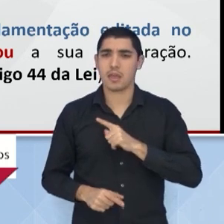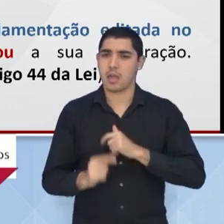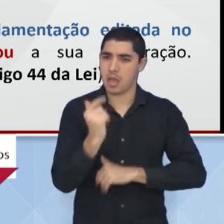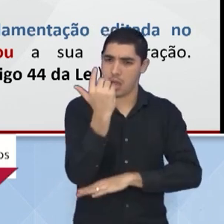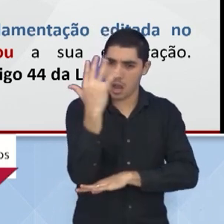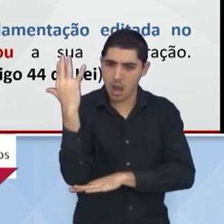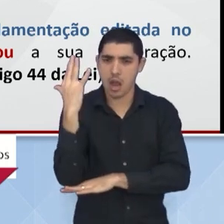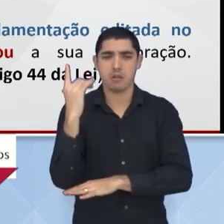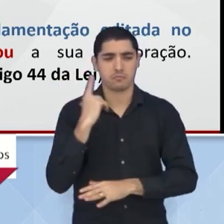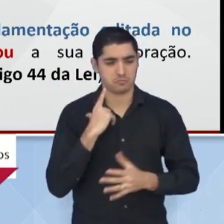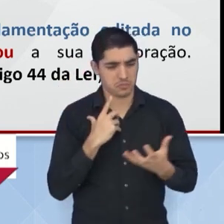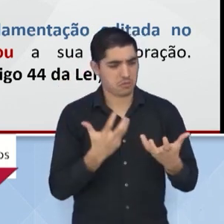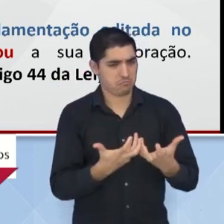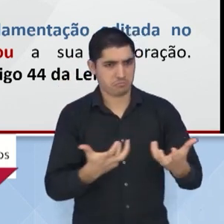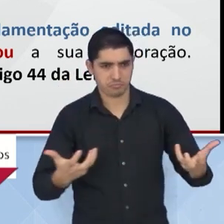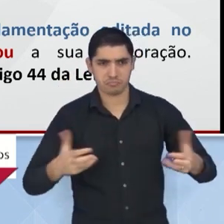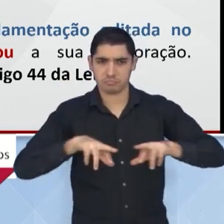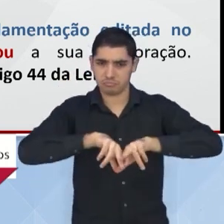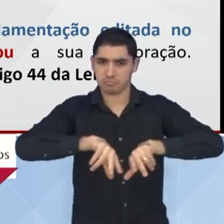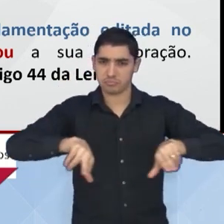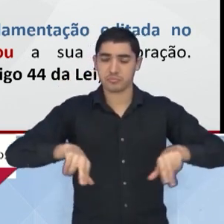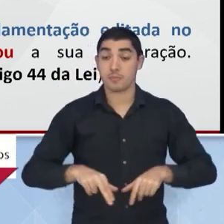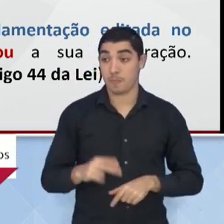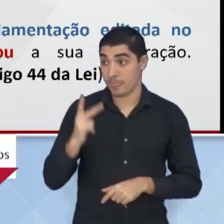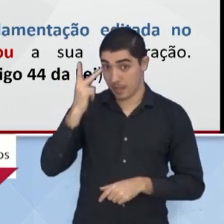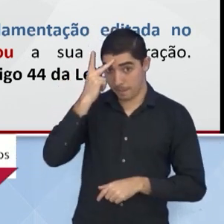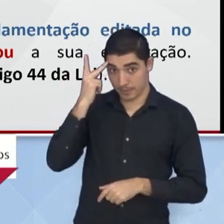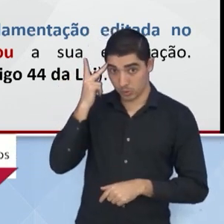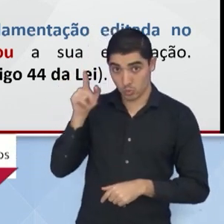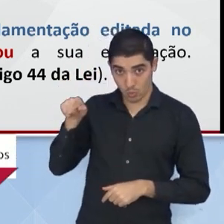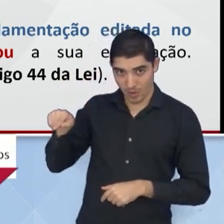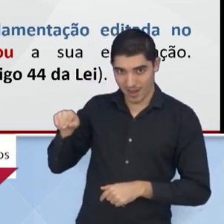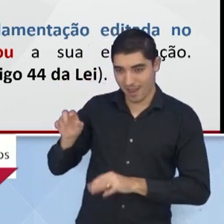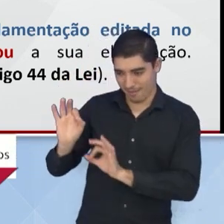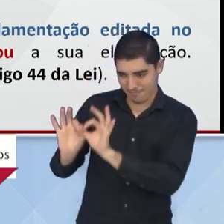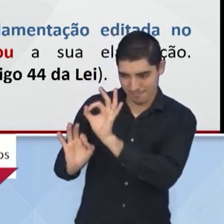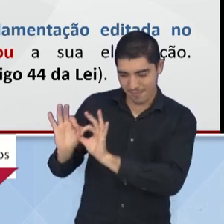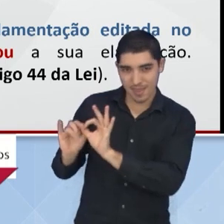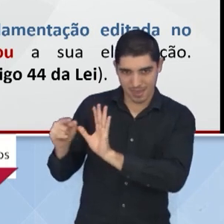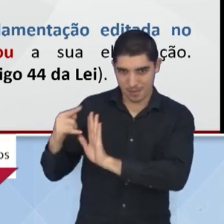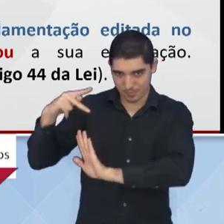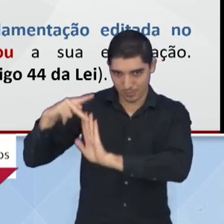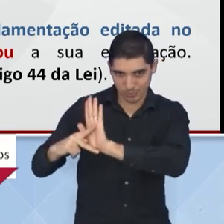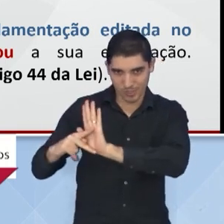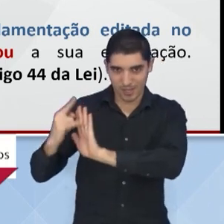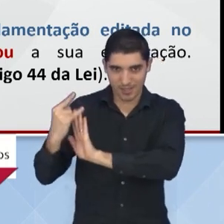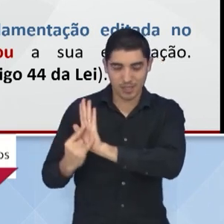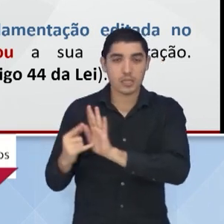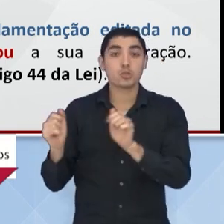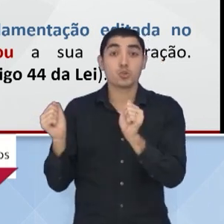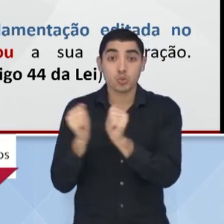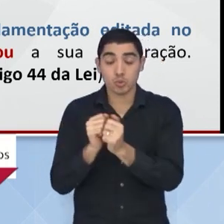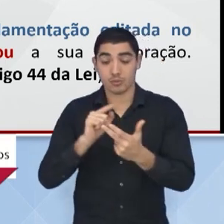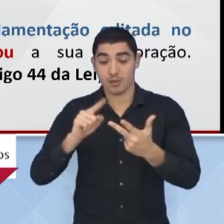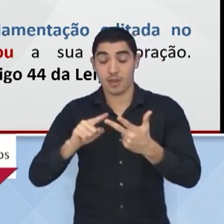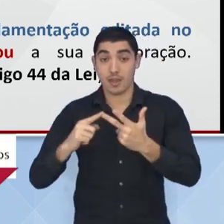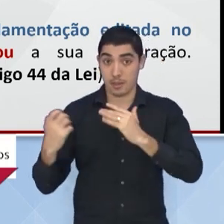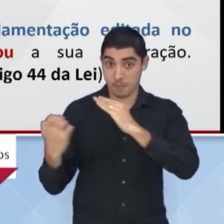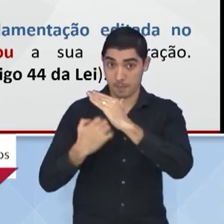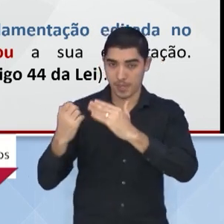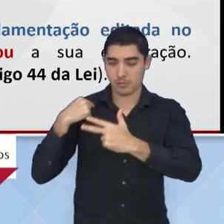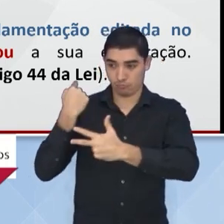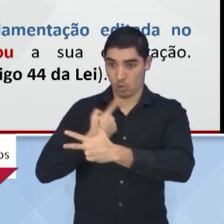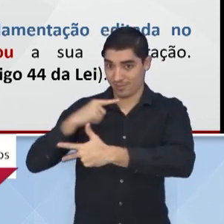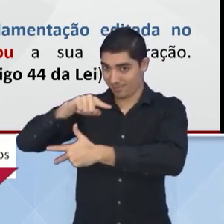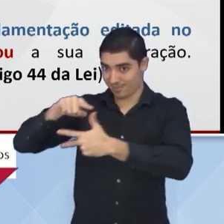tinha vegetação e nesse momento a pessoa que me acompanhou que que elaborou o projeto básico por esse órgão e a empresa contratada estavam lá e eles começaram a conversar eu percebi